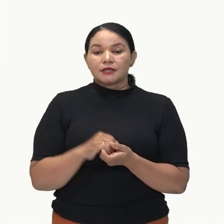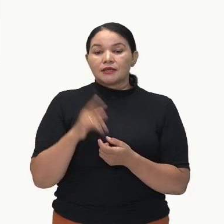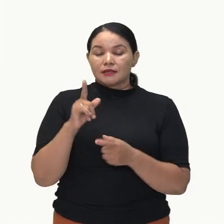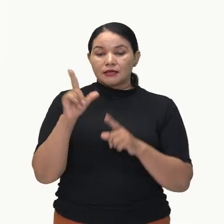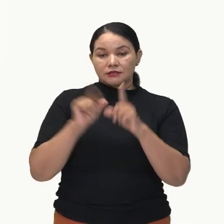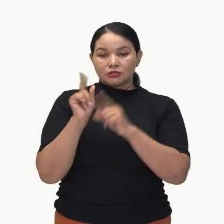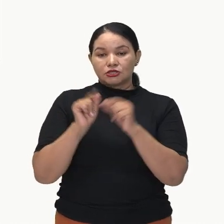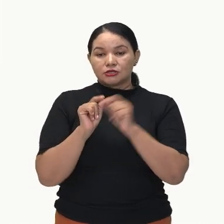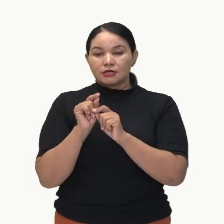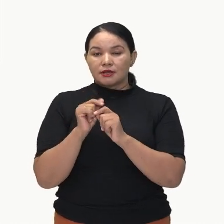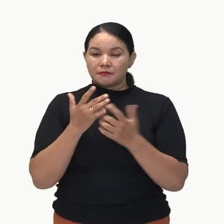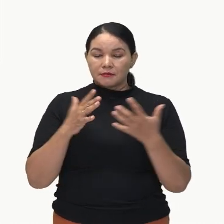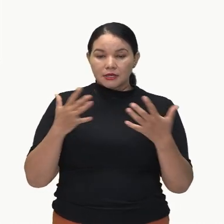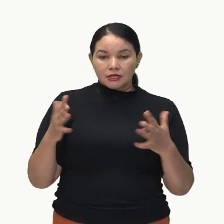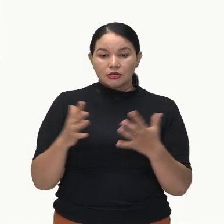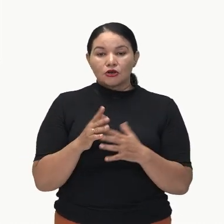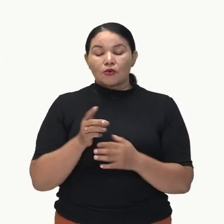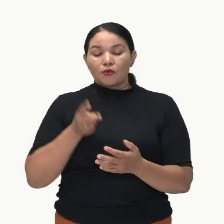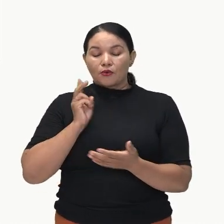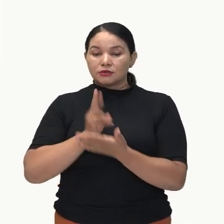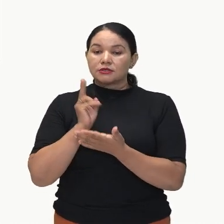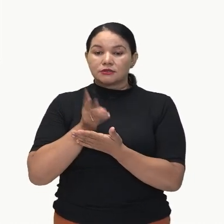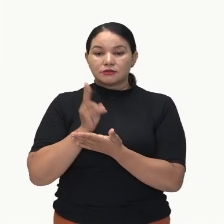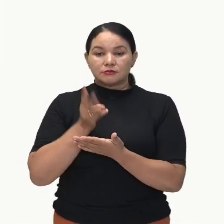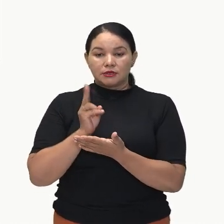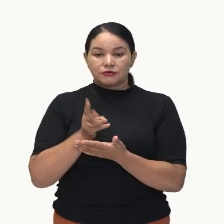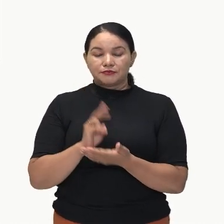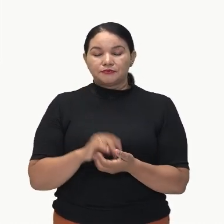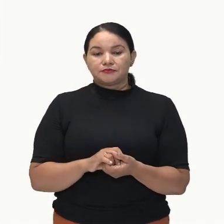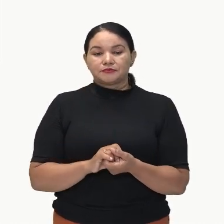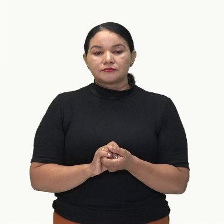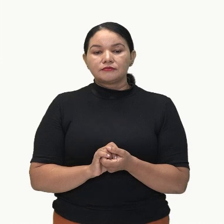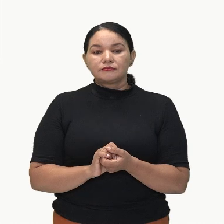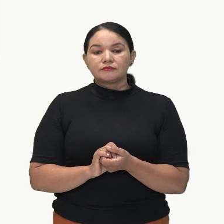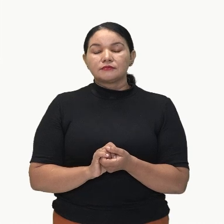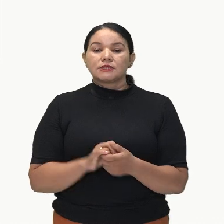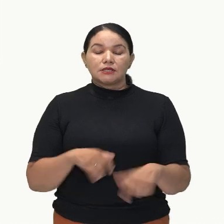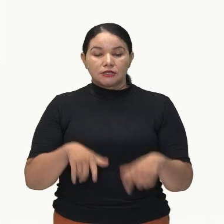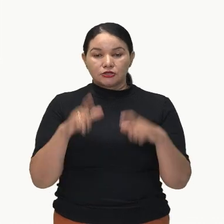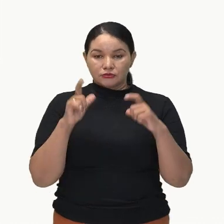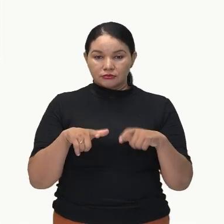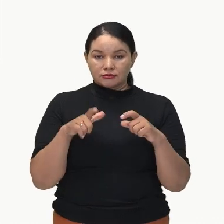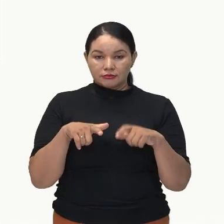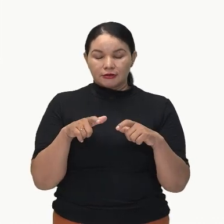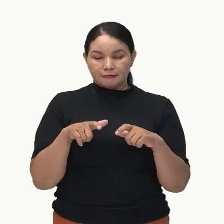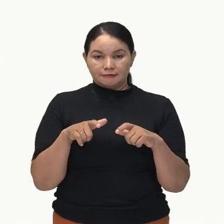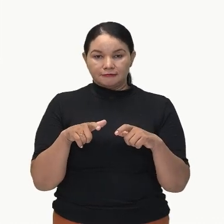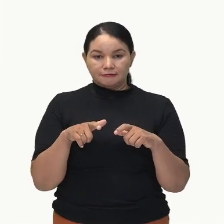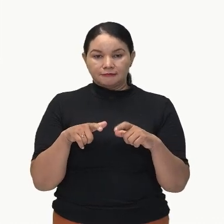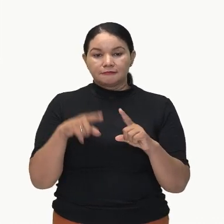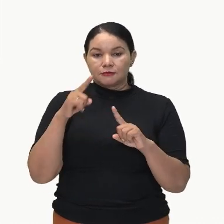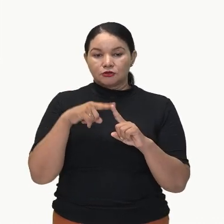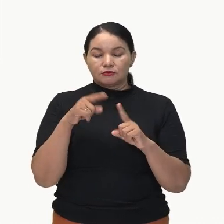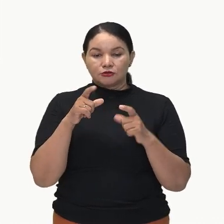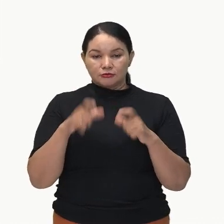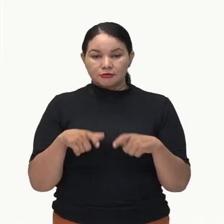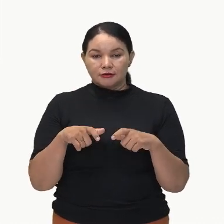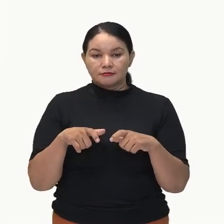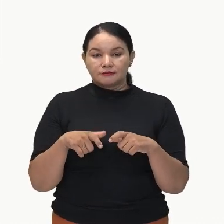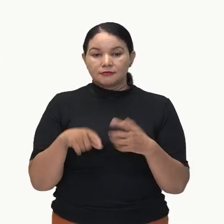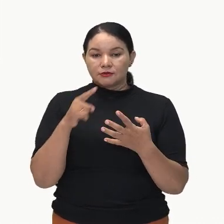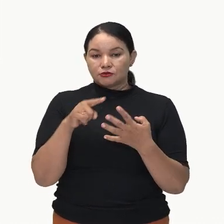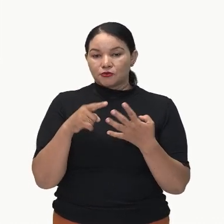constantemente. Como que elas brilham? Constantemente. Temos lugar, por exemplo, acá, aqui,